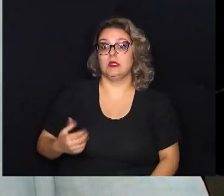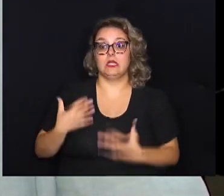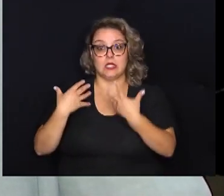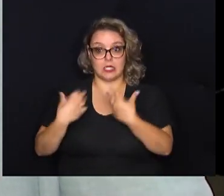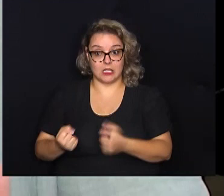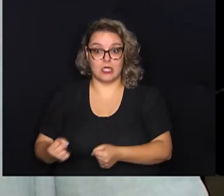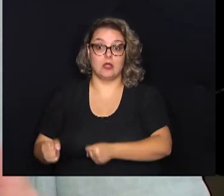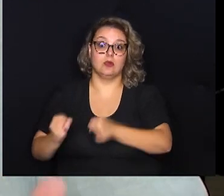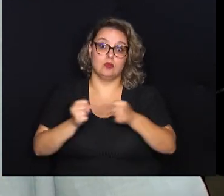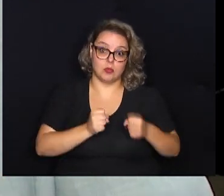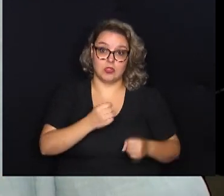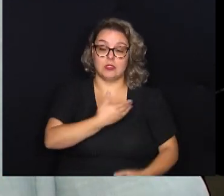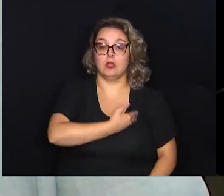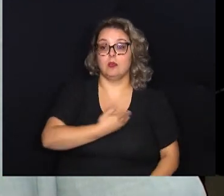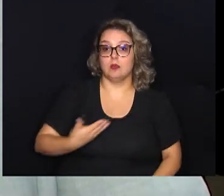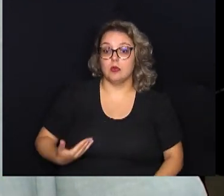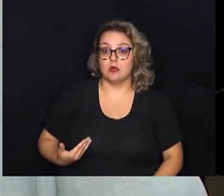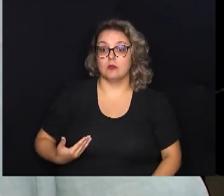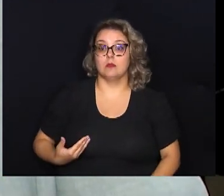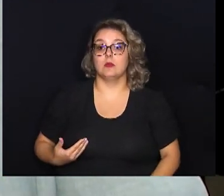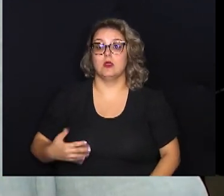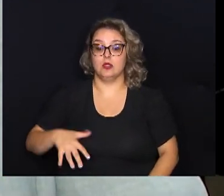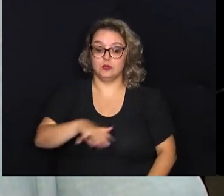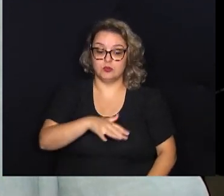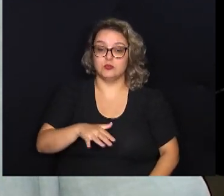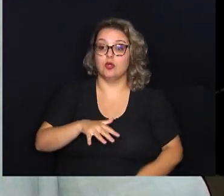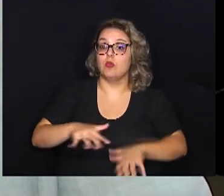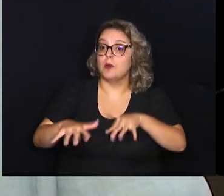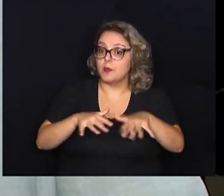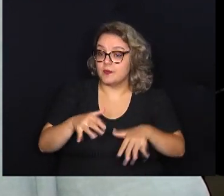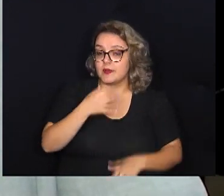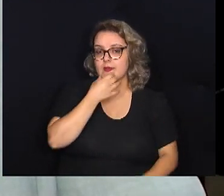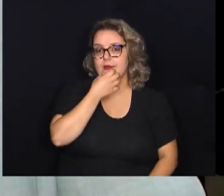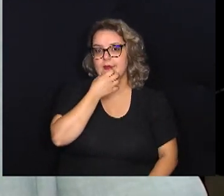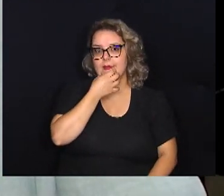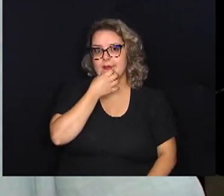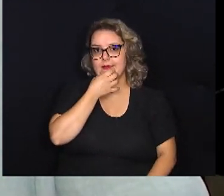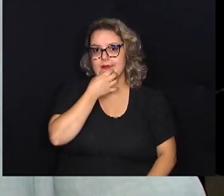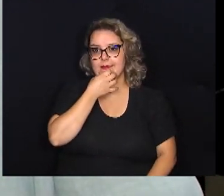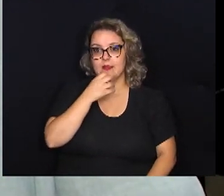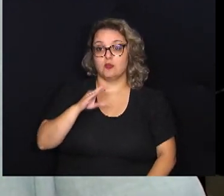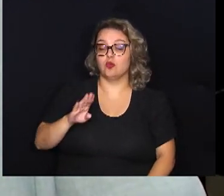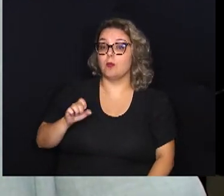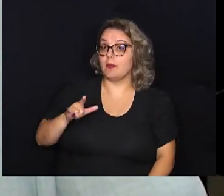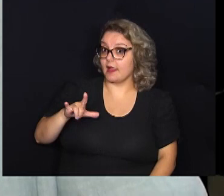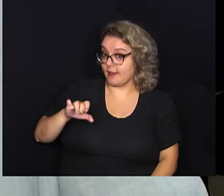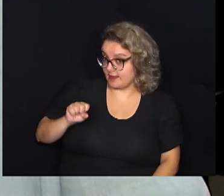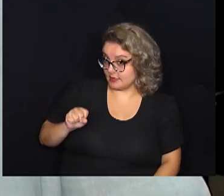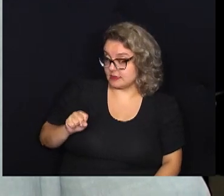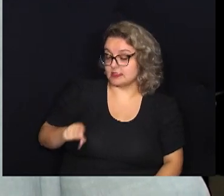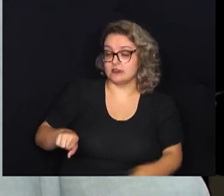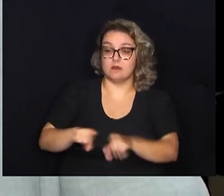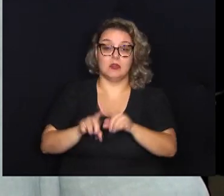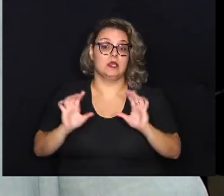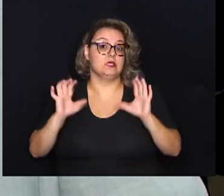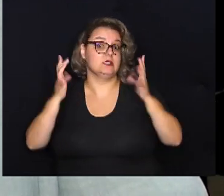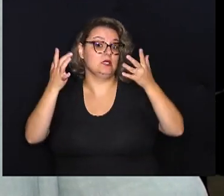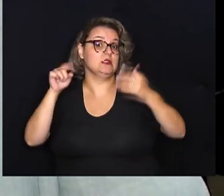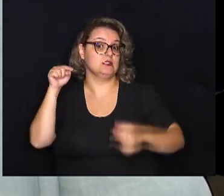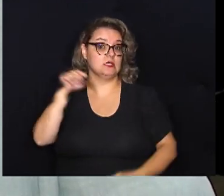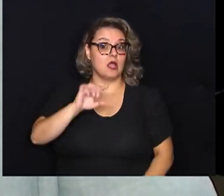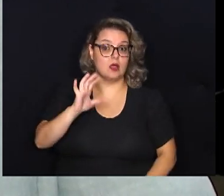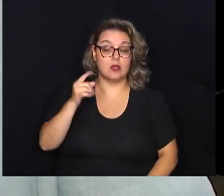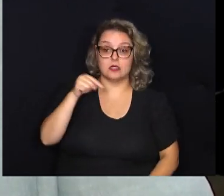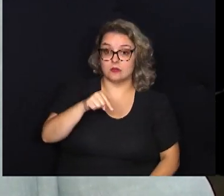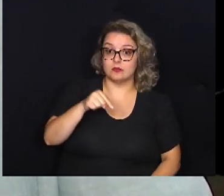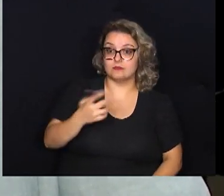público. Aquele clube se forma, então, a partir de uma mobilização, e nos bailes e nas festas que aconteciam lá, é que